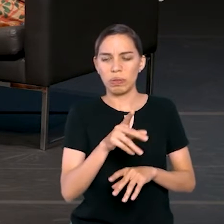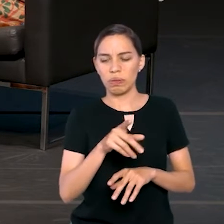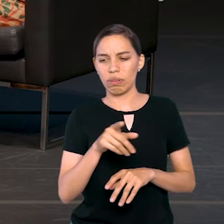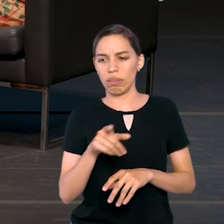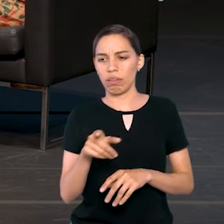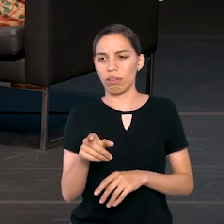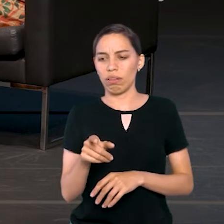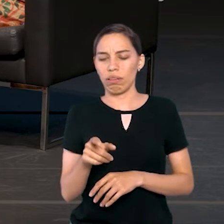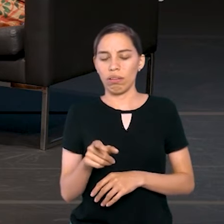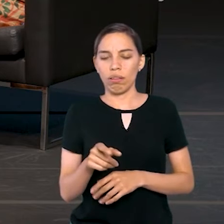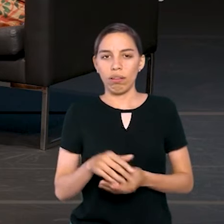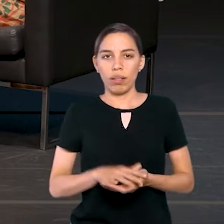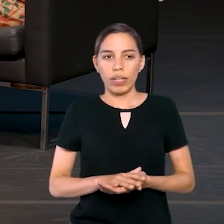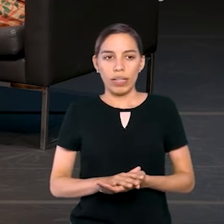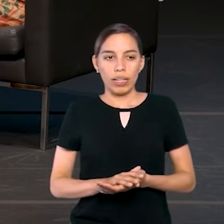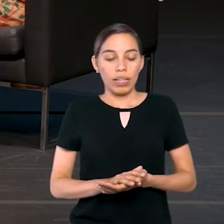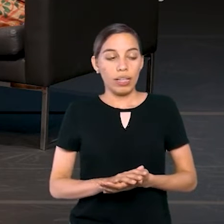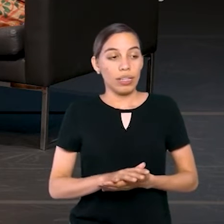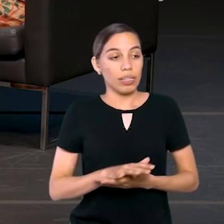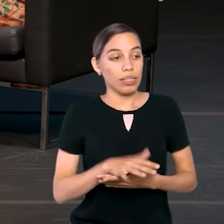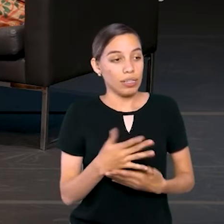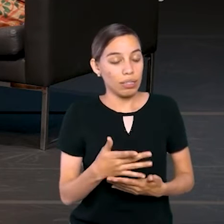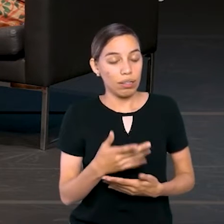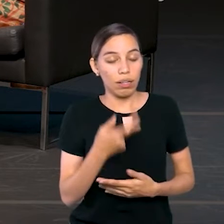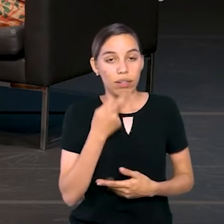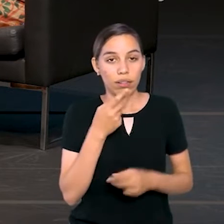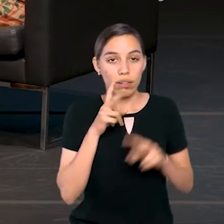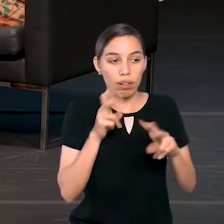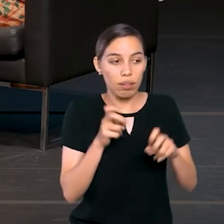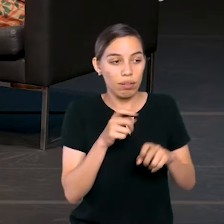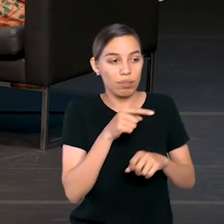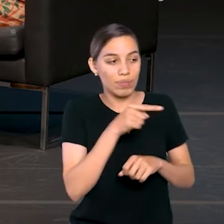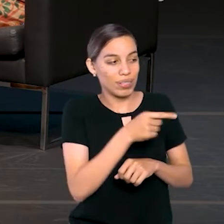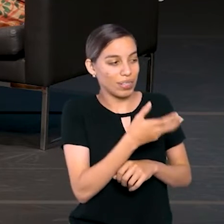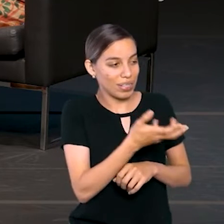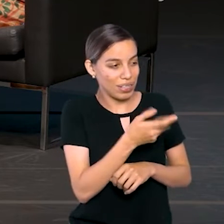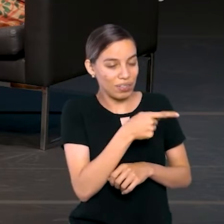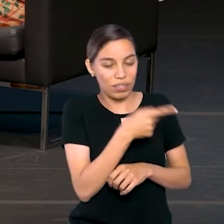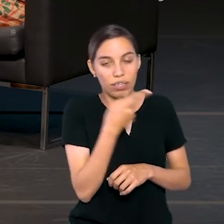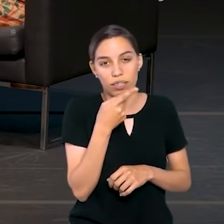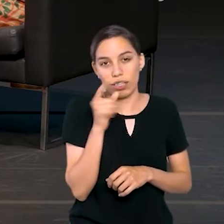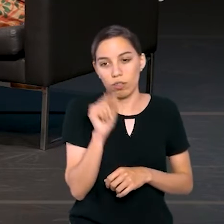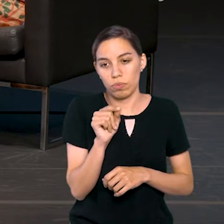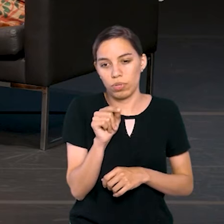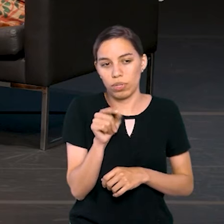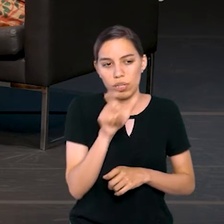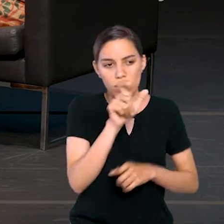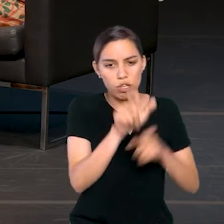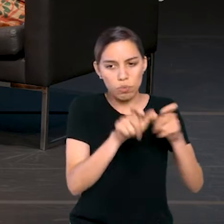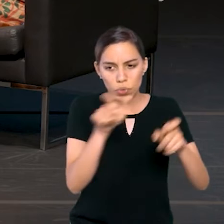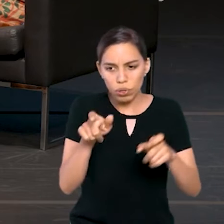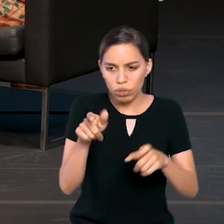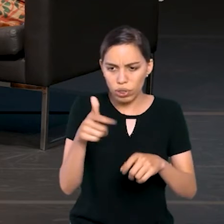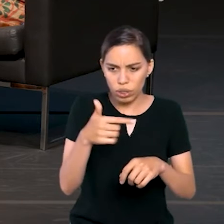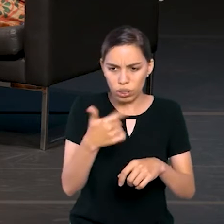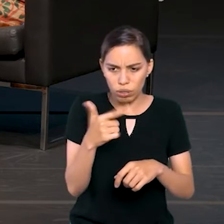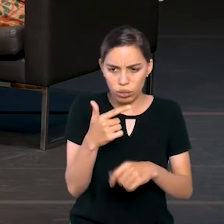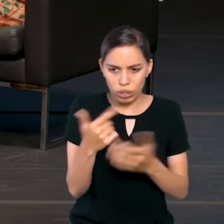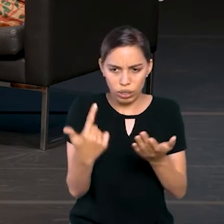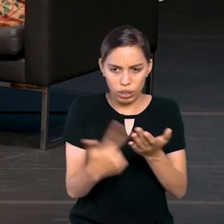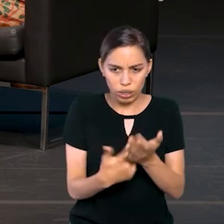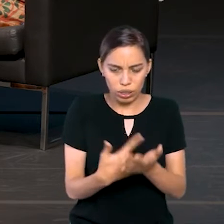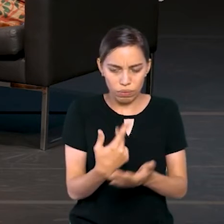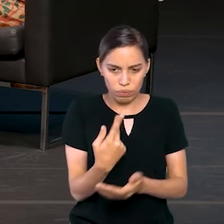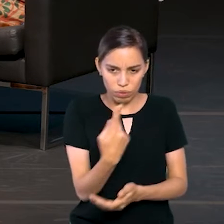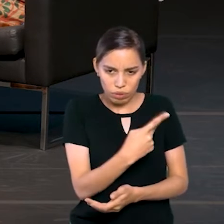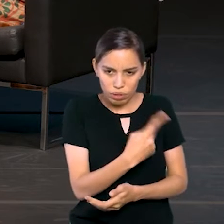desenvolvimento. Então, eu queria muito discutir um pouquinho mais e já indicar para quem não tem, né, os livros que tem